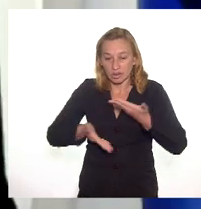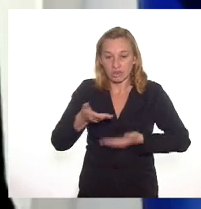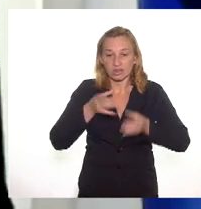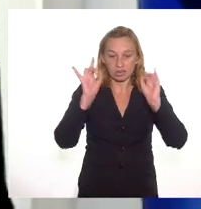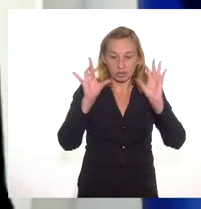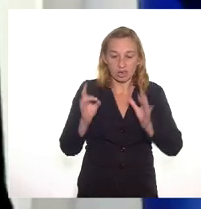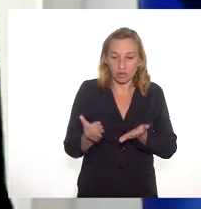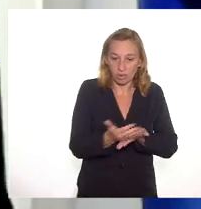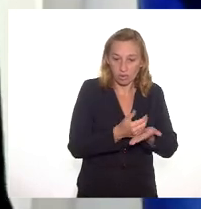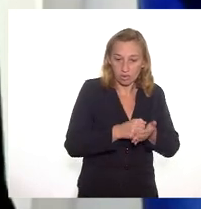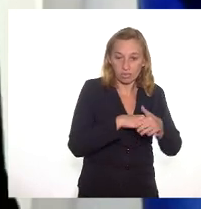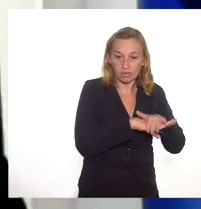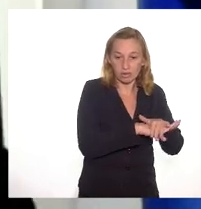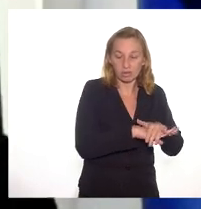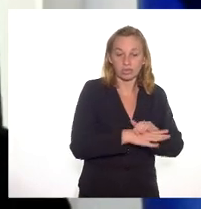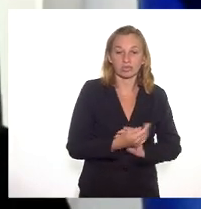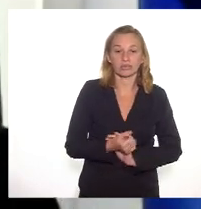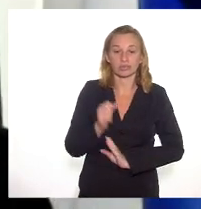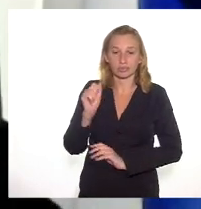entendeu?